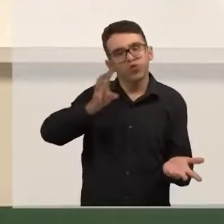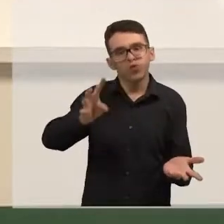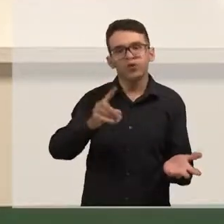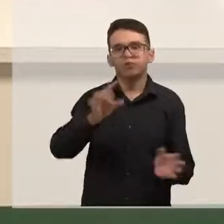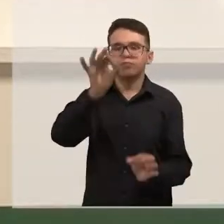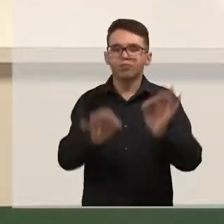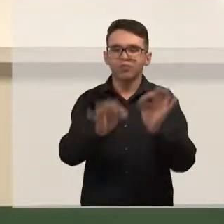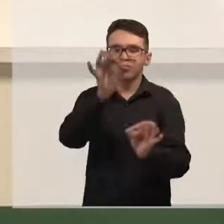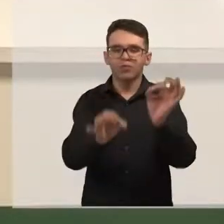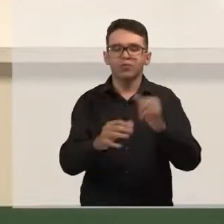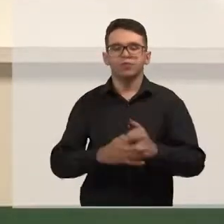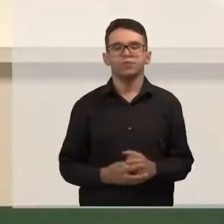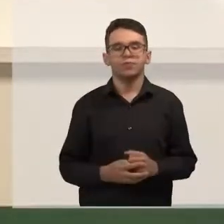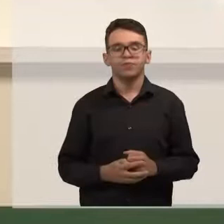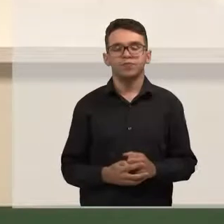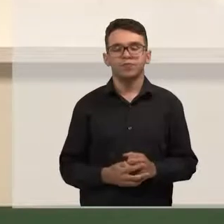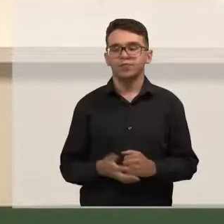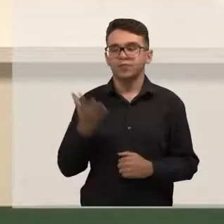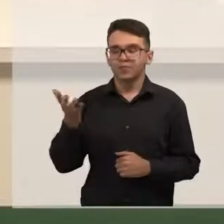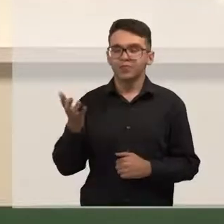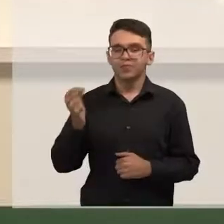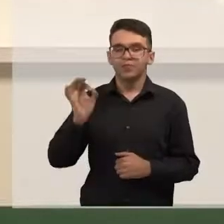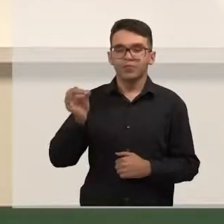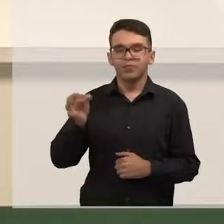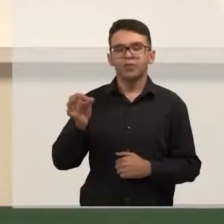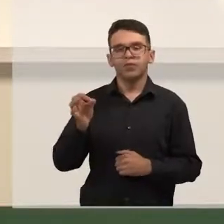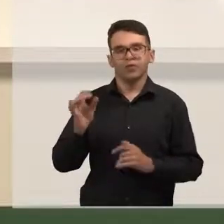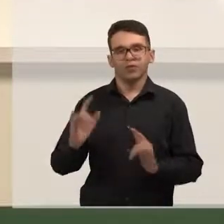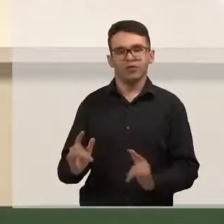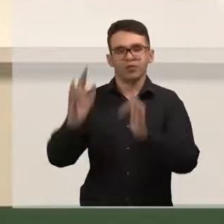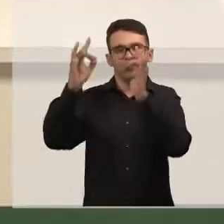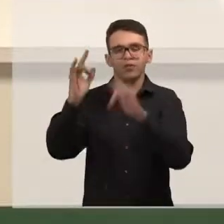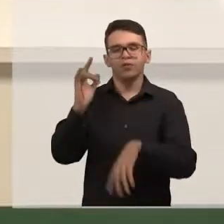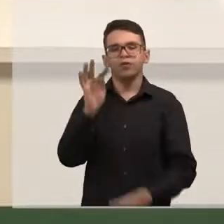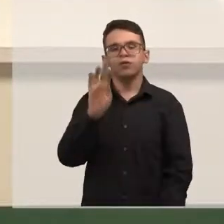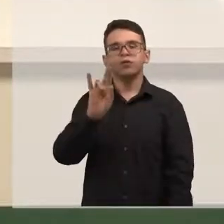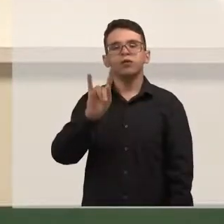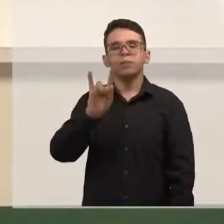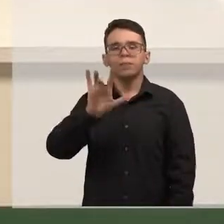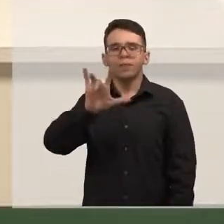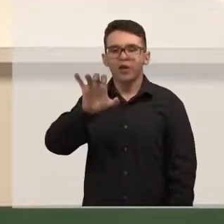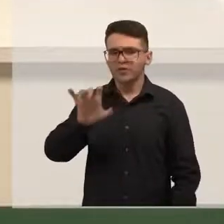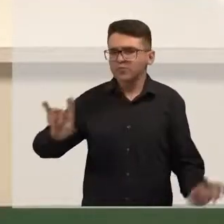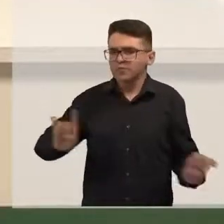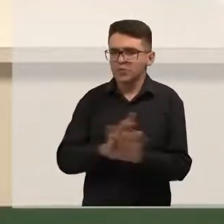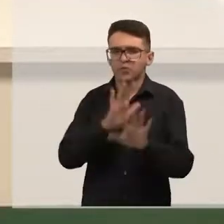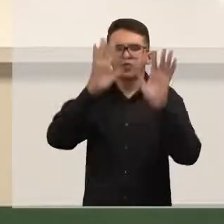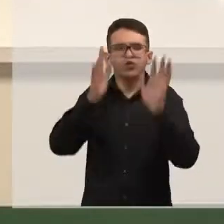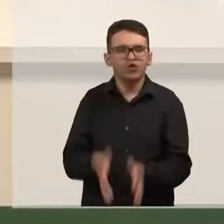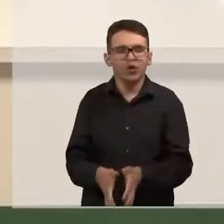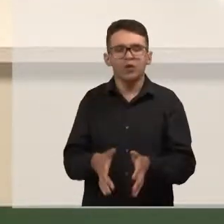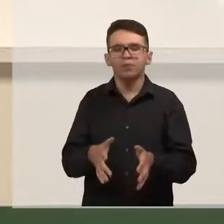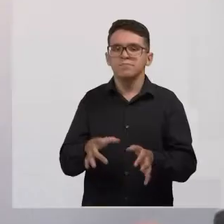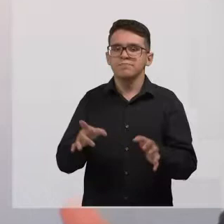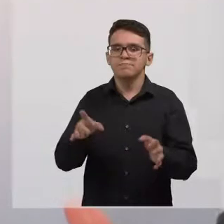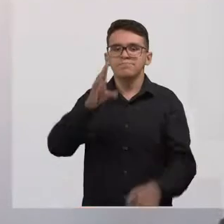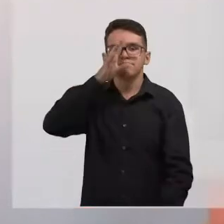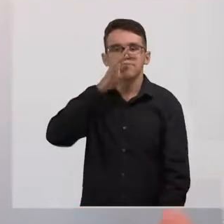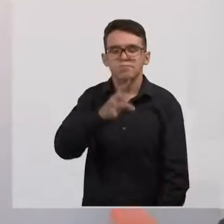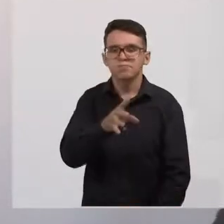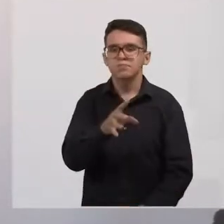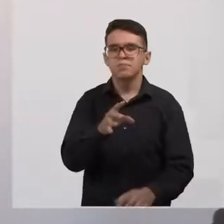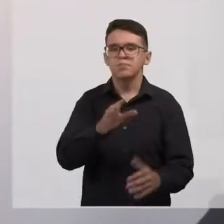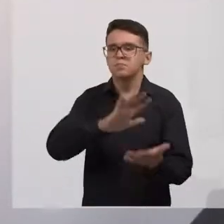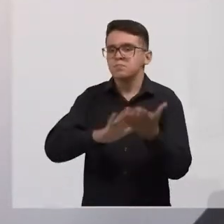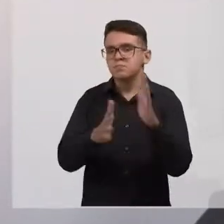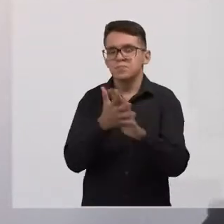não mexeria no caso do Tirpex, que já foi encerrado, já houve o julgamento primeira e segunda